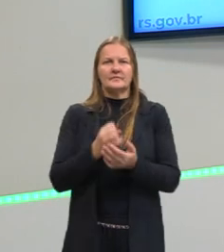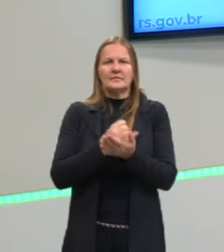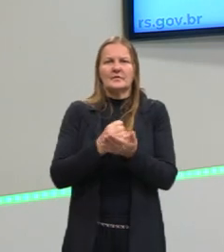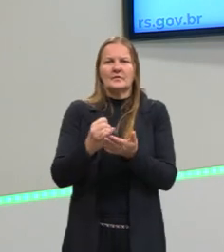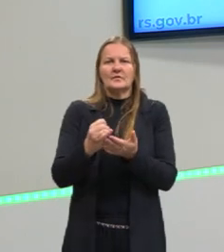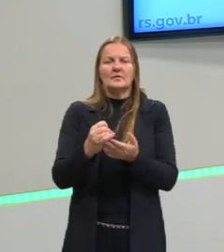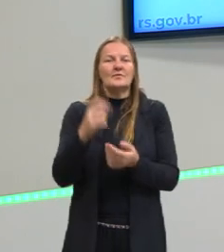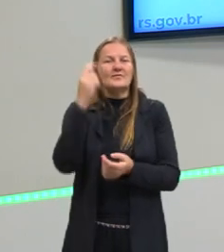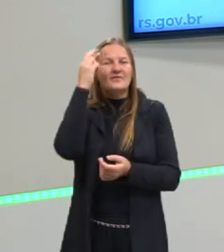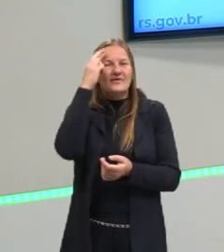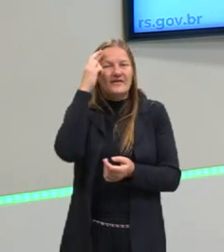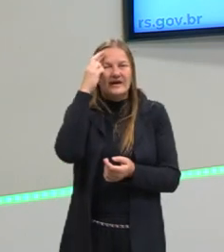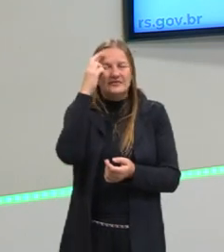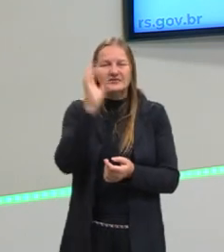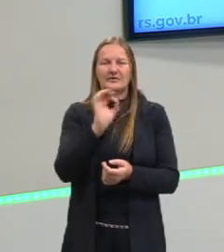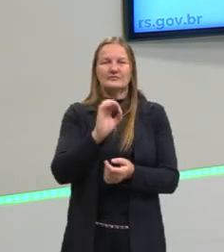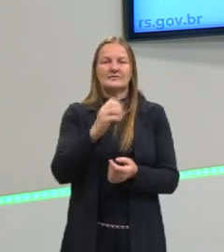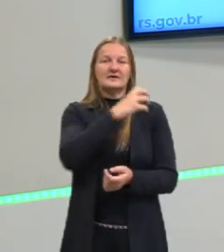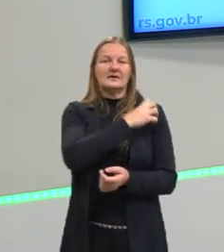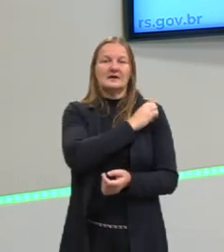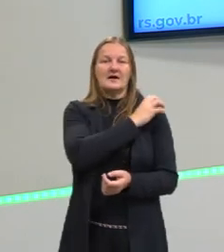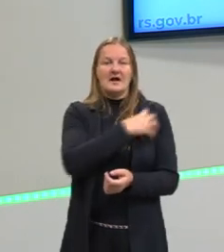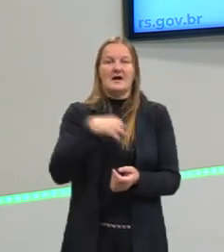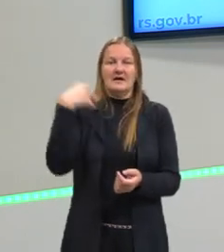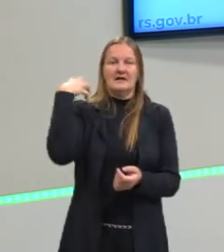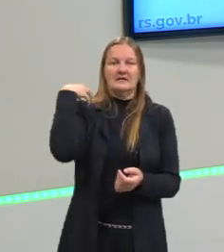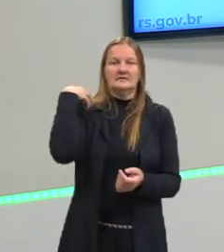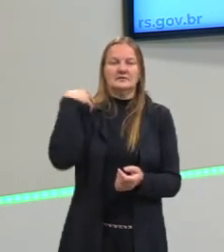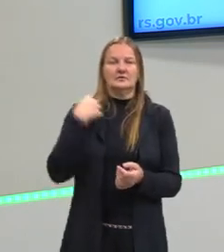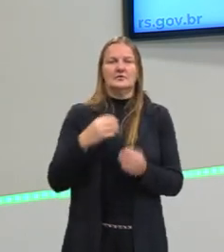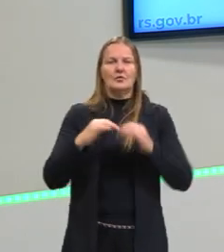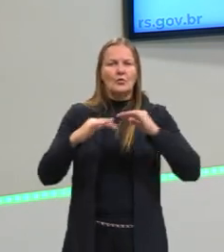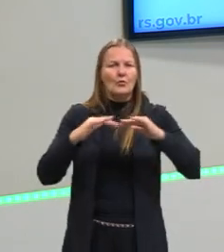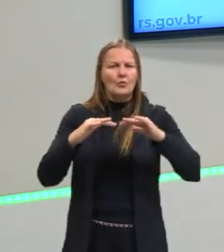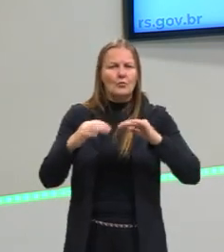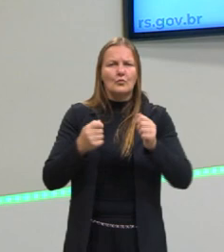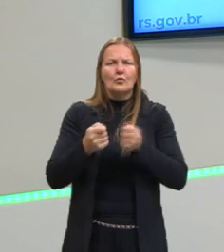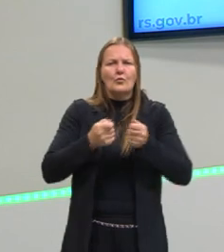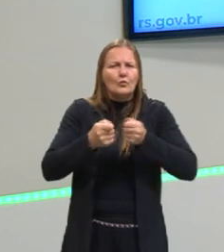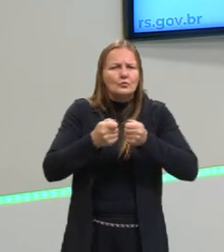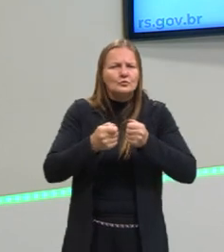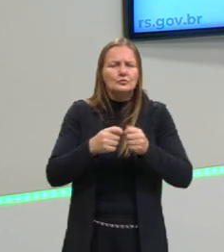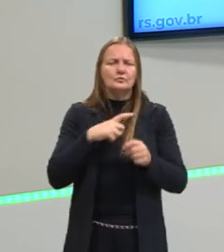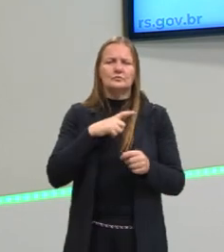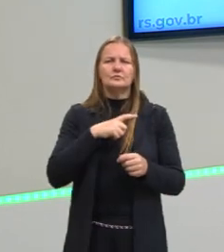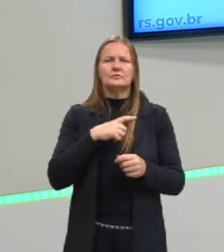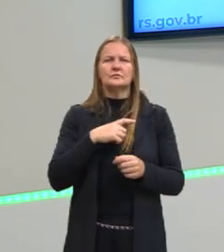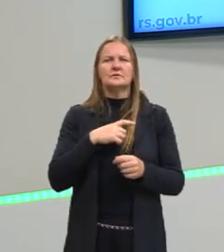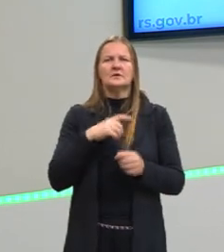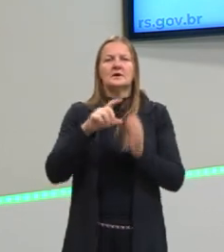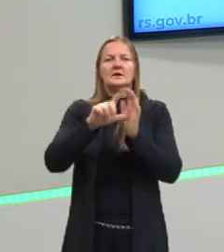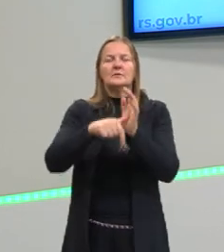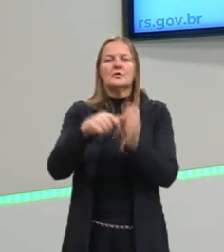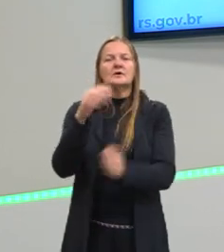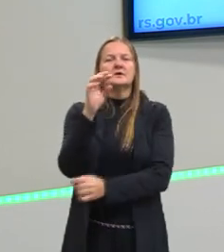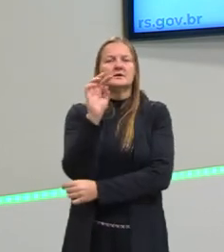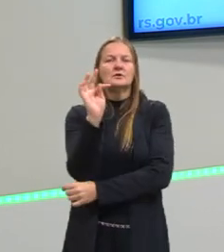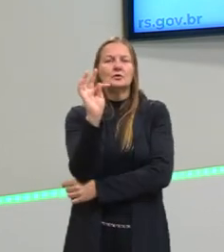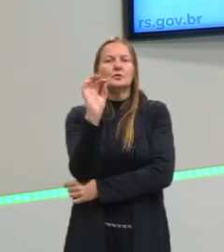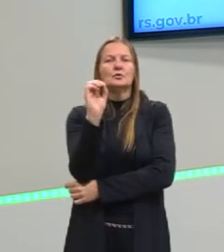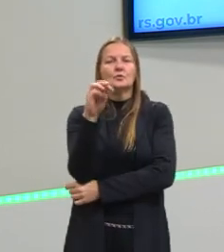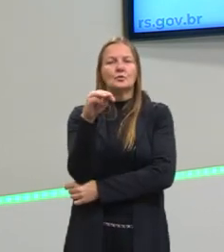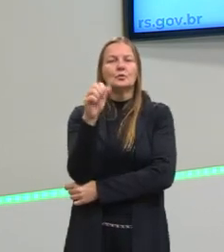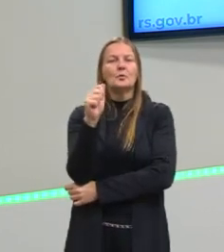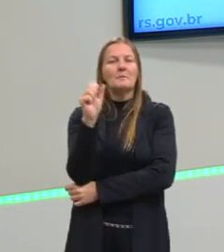isso não é racional apelo estoques Então esse primeiro motor é um motor imóvel que depois o Tomás de Aquino